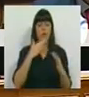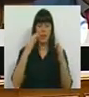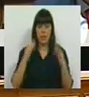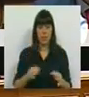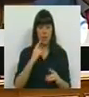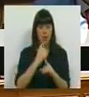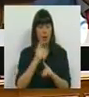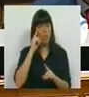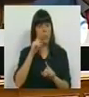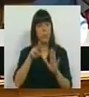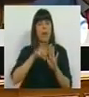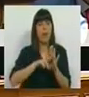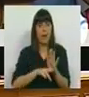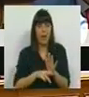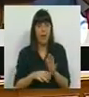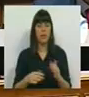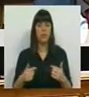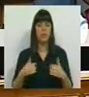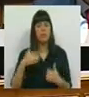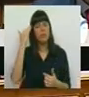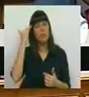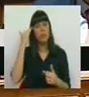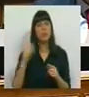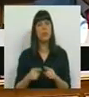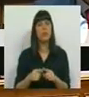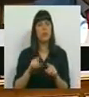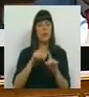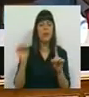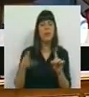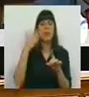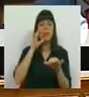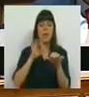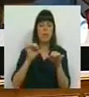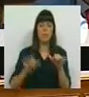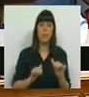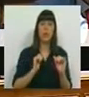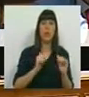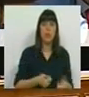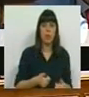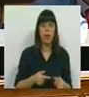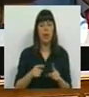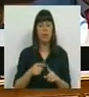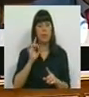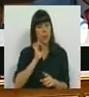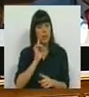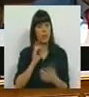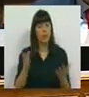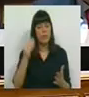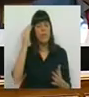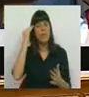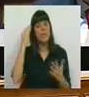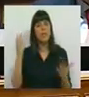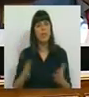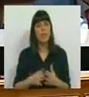certo dessas regras, eu julgo que a sua primeira intervenção estava correta. O que é importante é